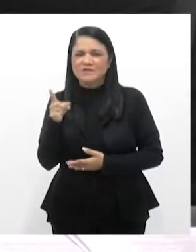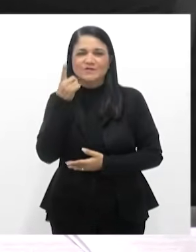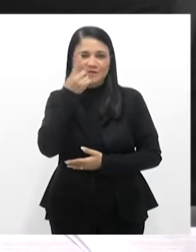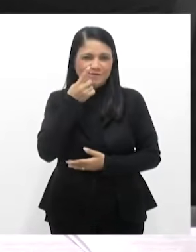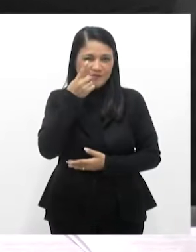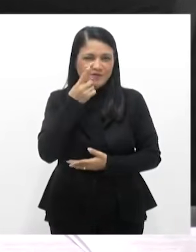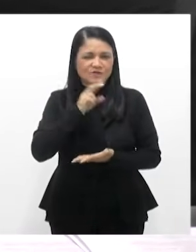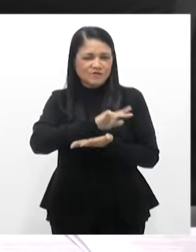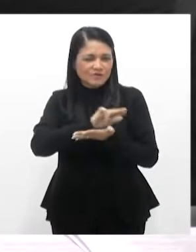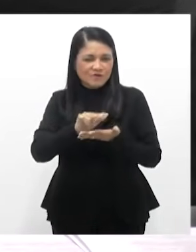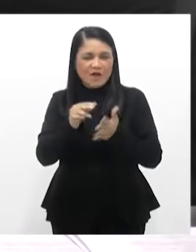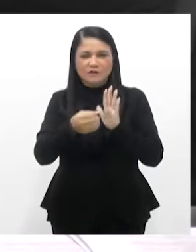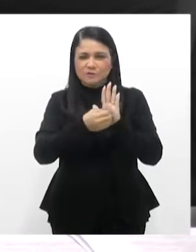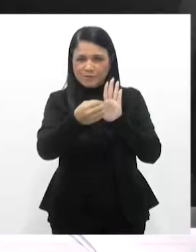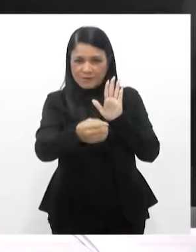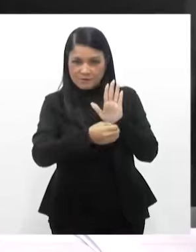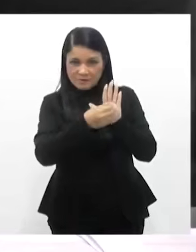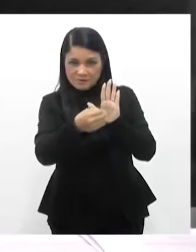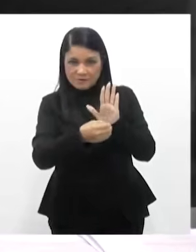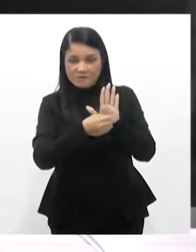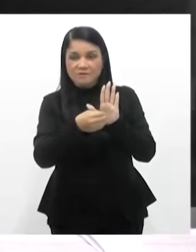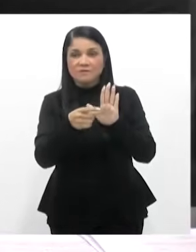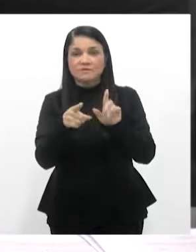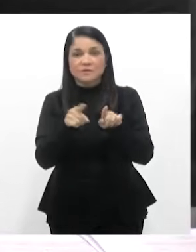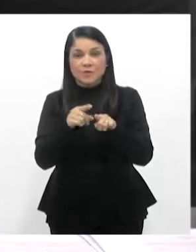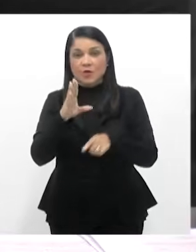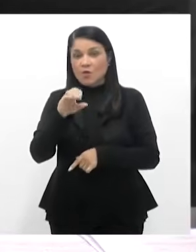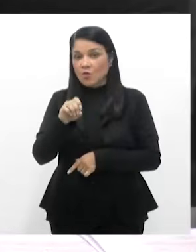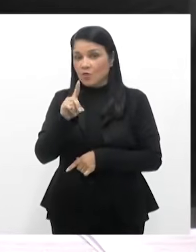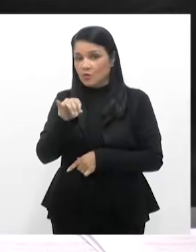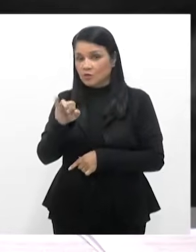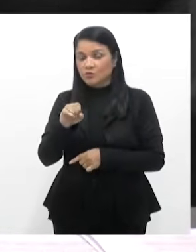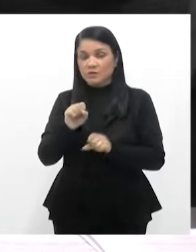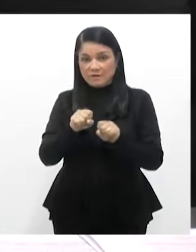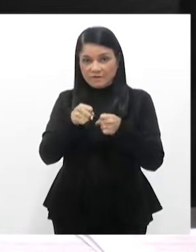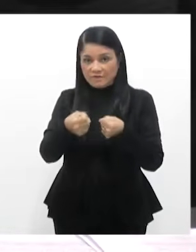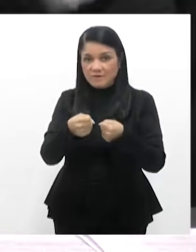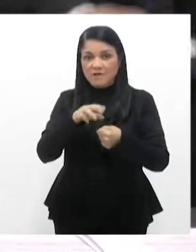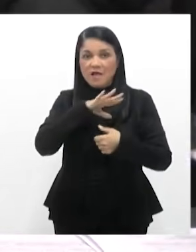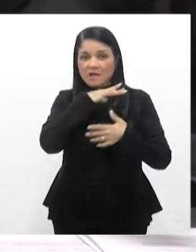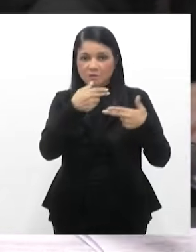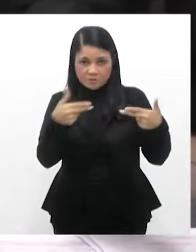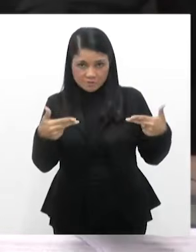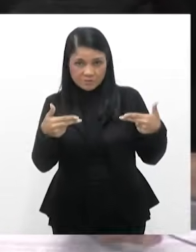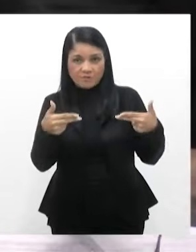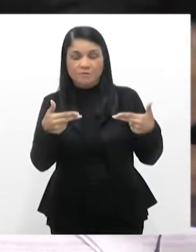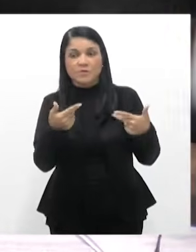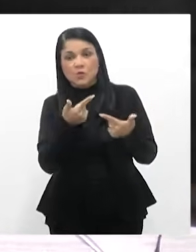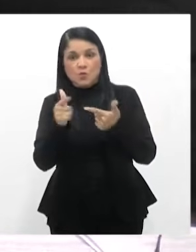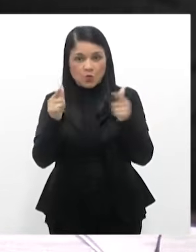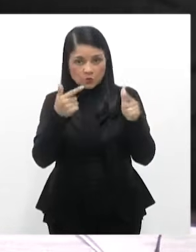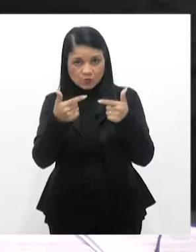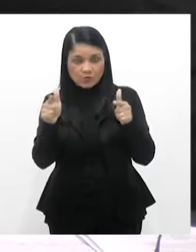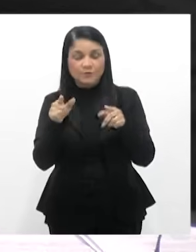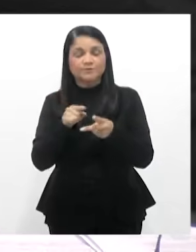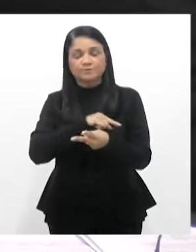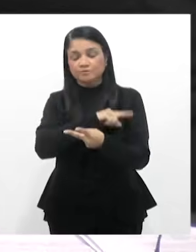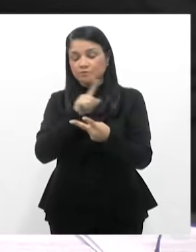fez vários pareceres, inclusive no Código de Defesa Animal e outros. E o